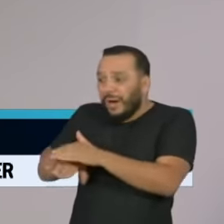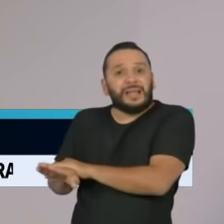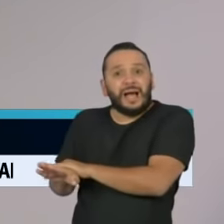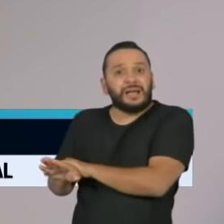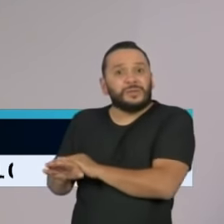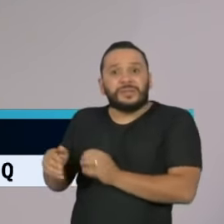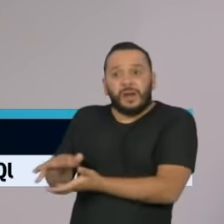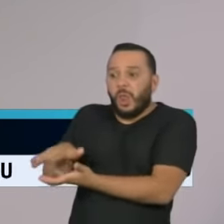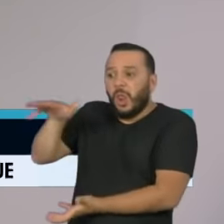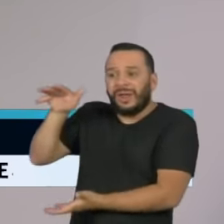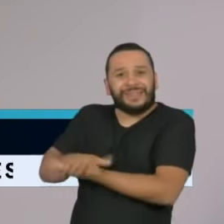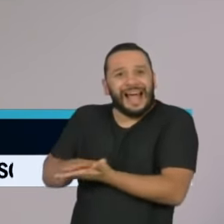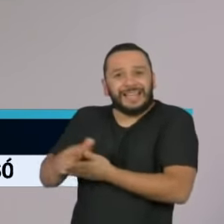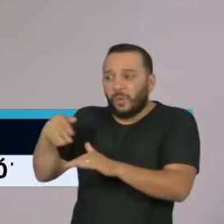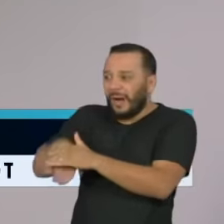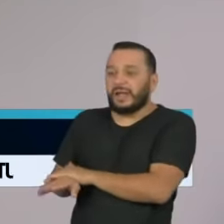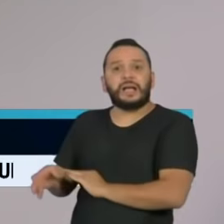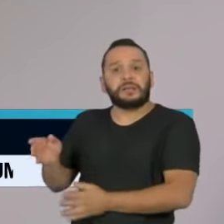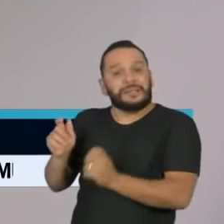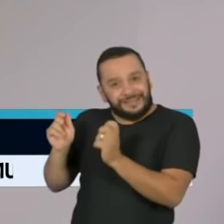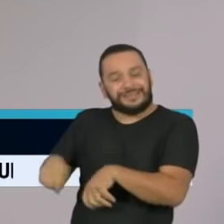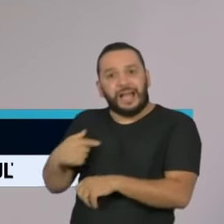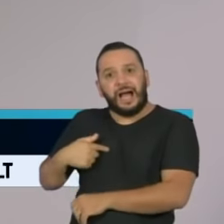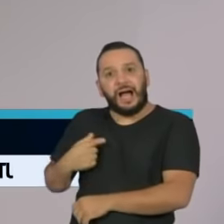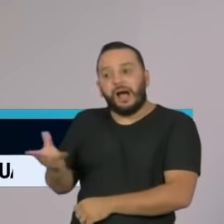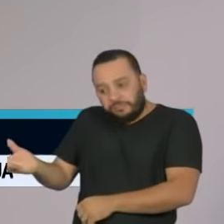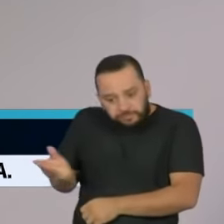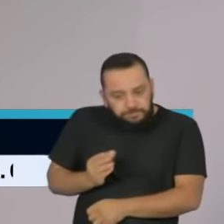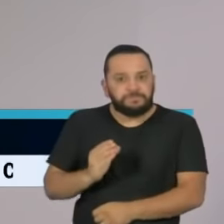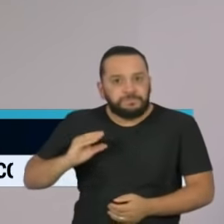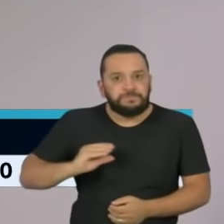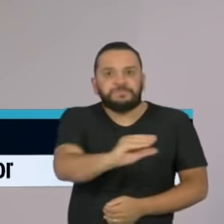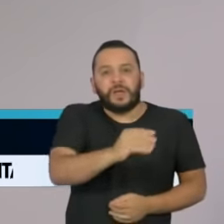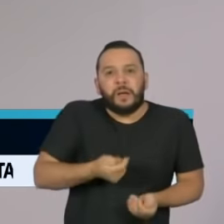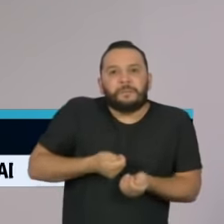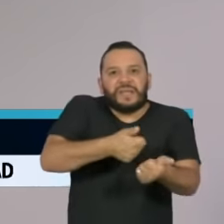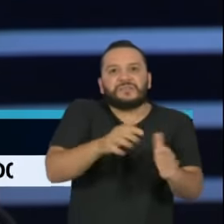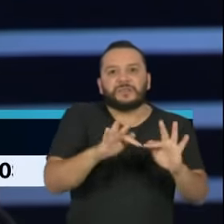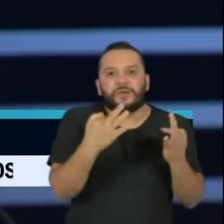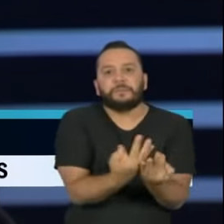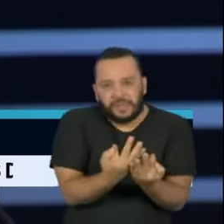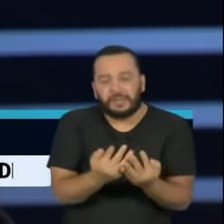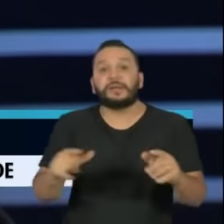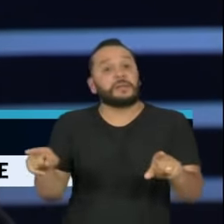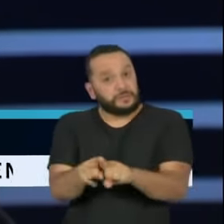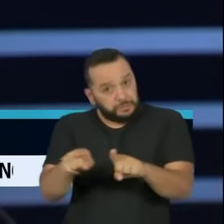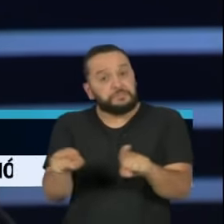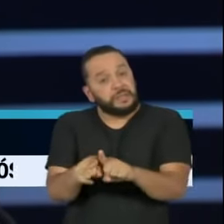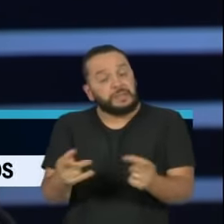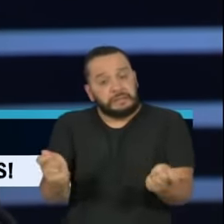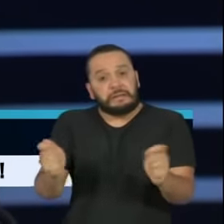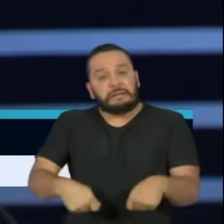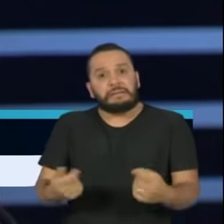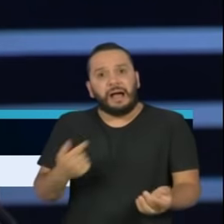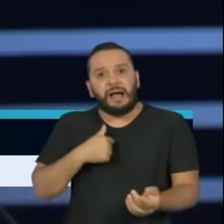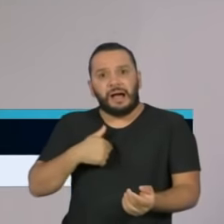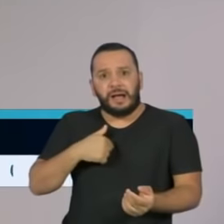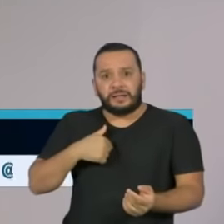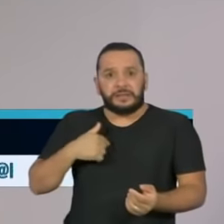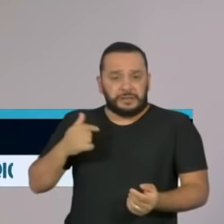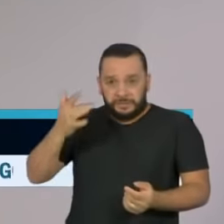nada. Esse R$1 trilhão você pode dobrar o valor do Bolsa Família, trazer 13 milhões de